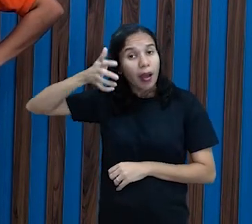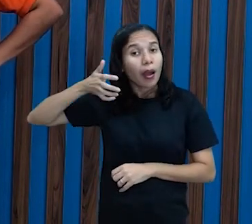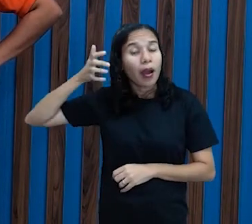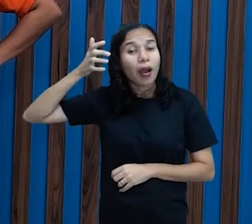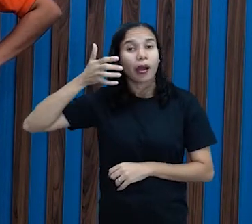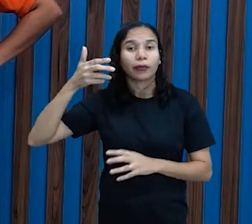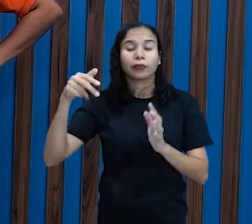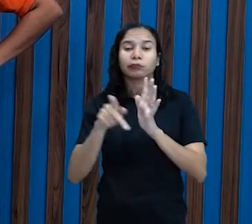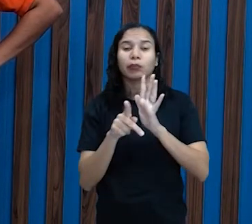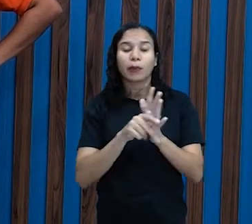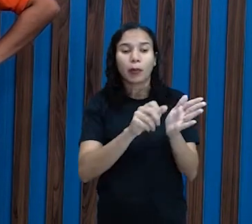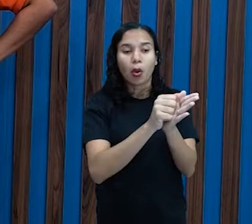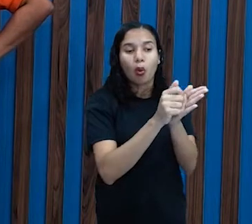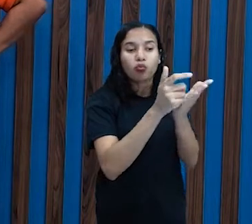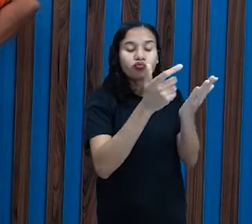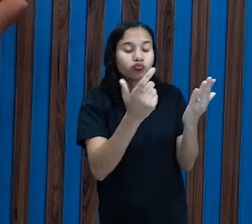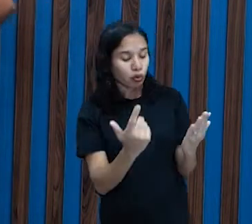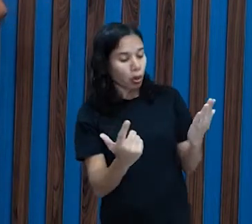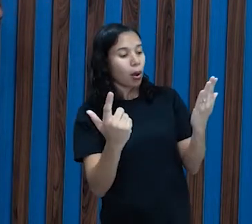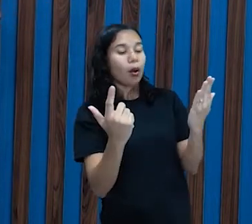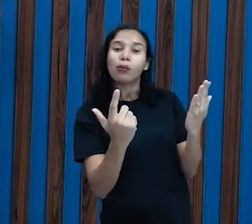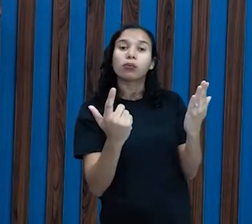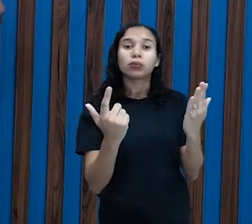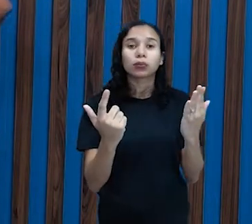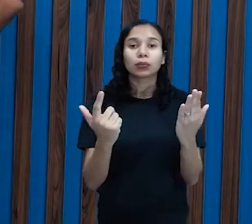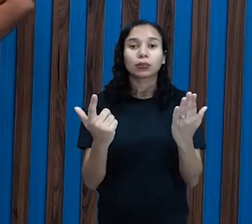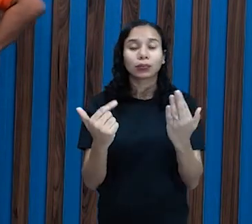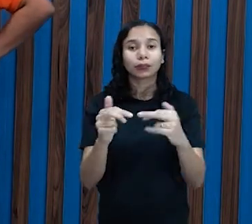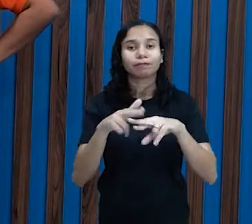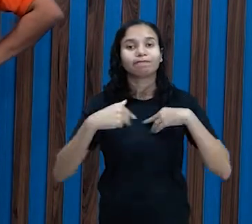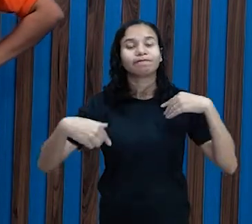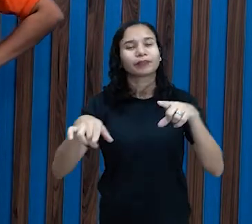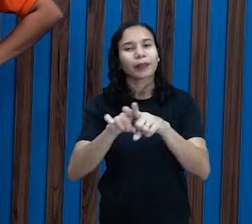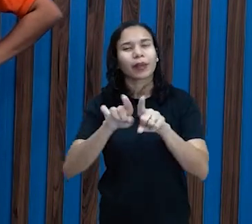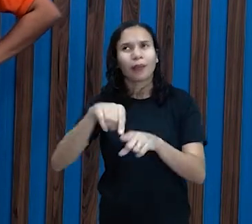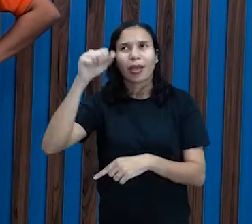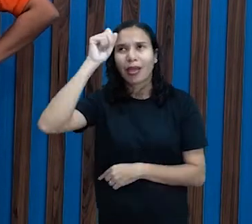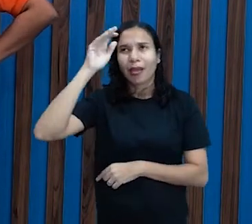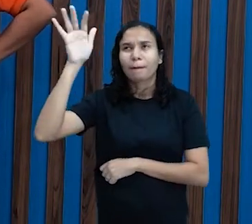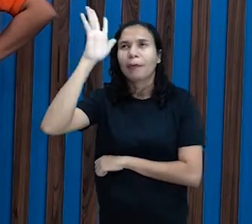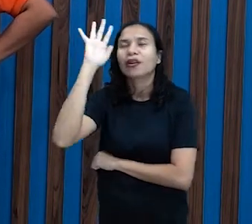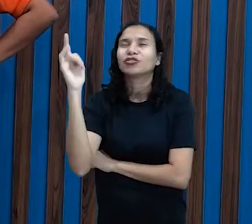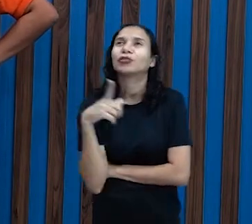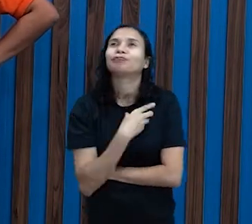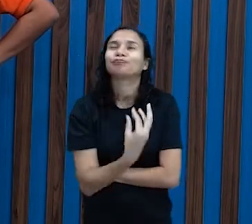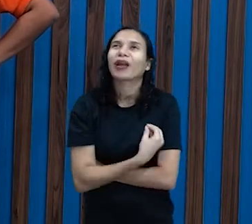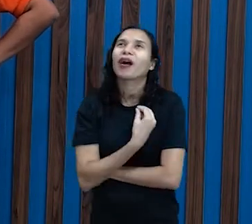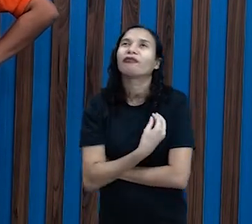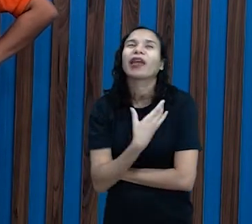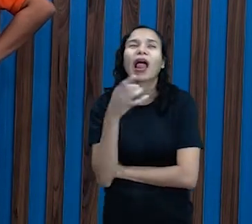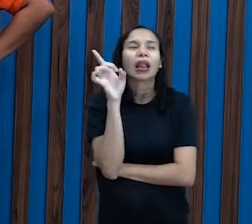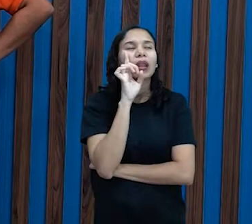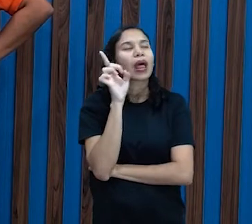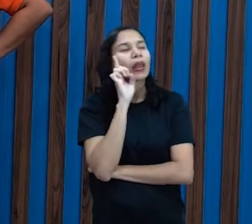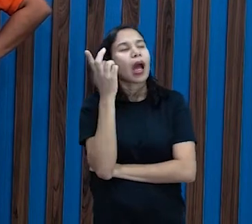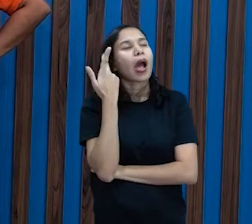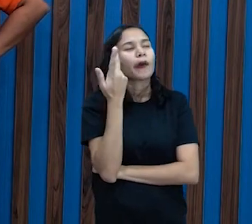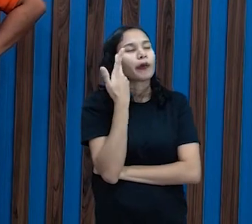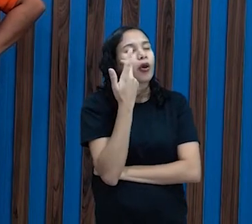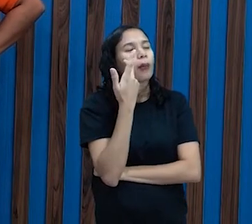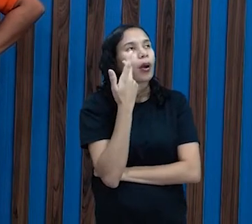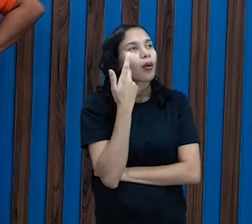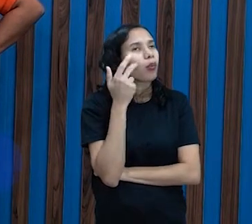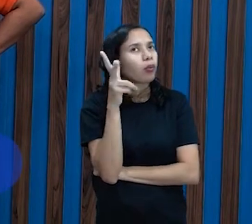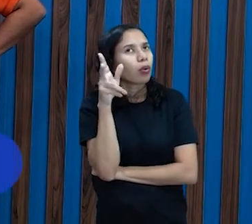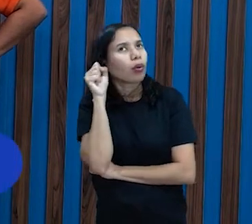pelos jornais, né? E aí, imagina, você está lá vivendo seu dia, e aí você começa a